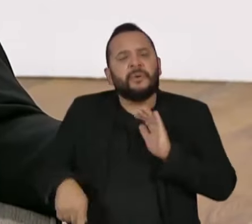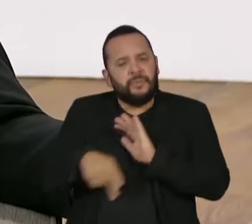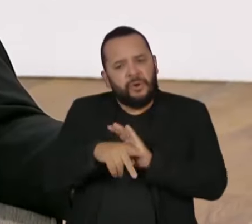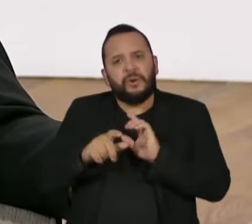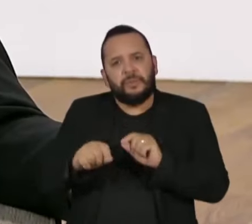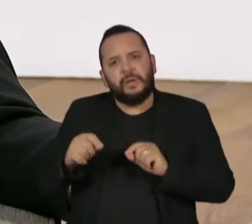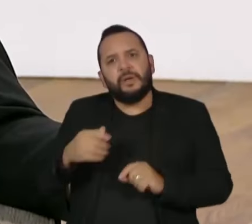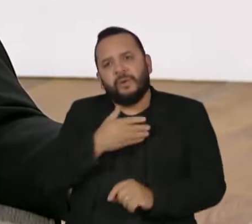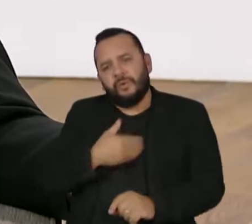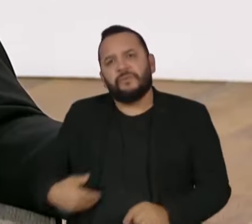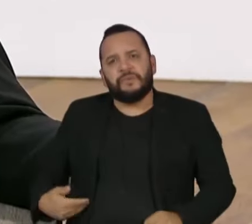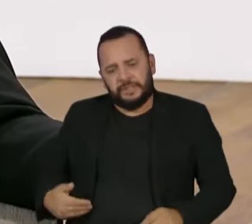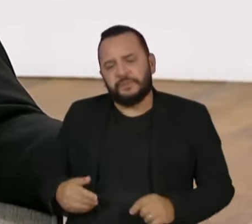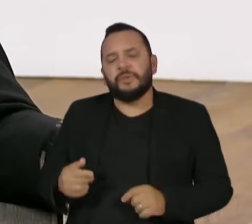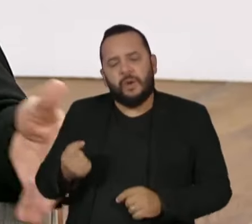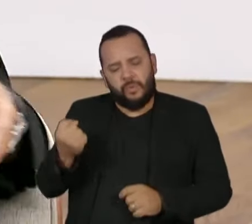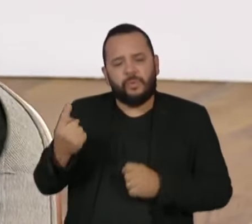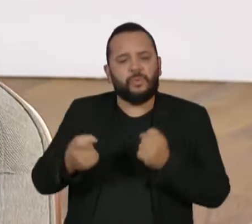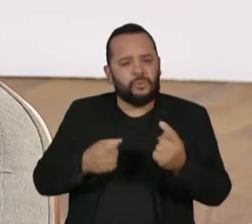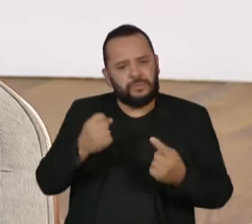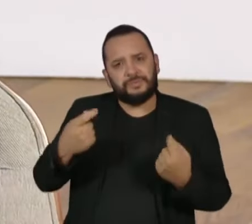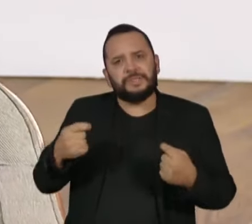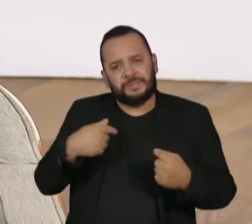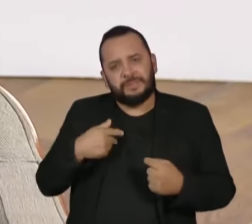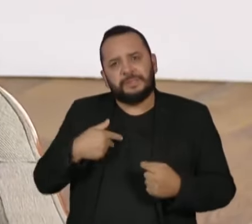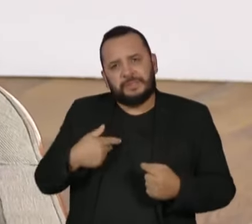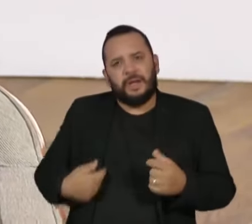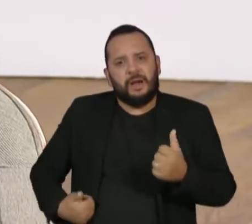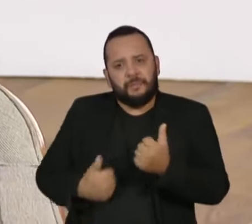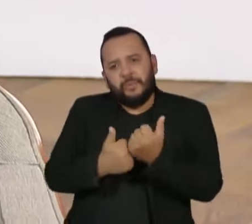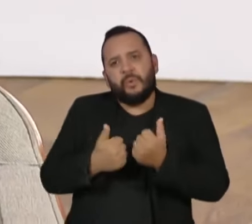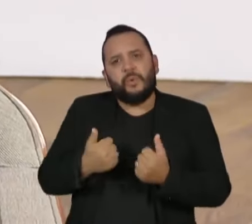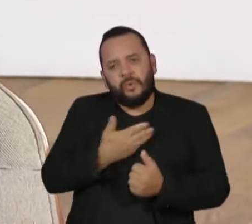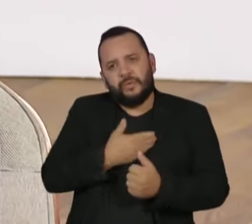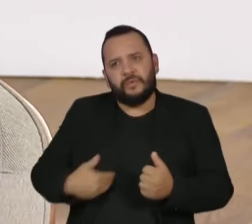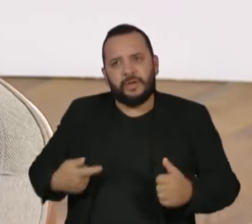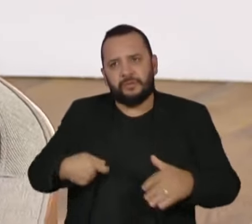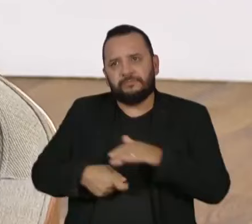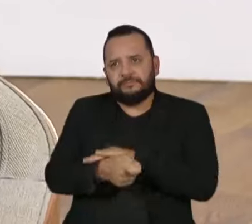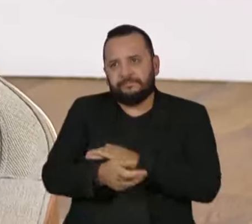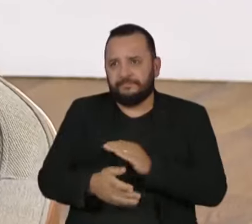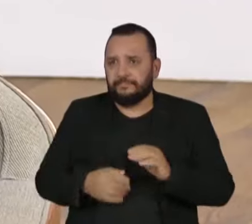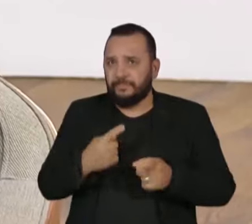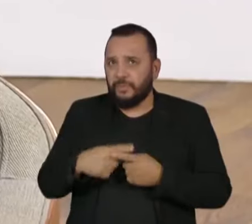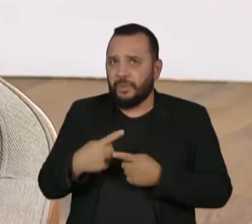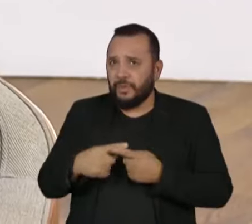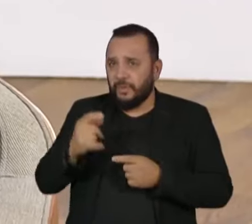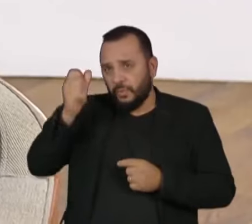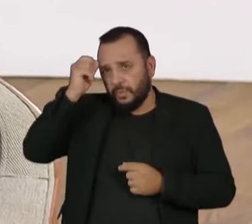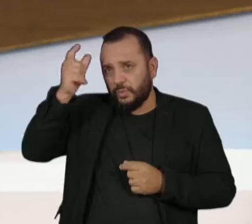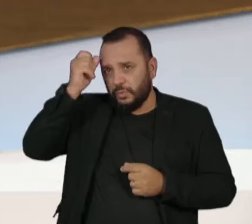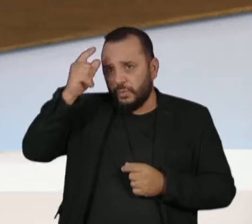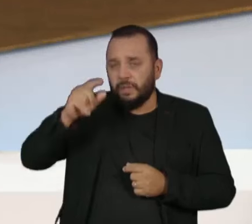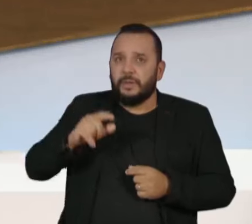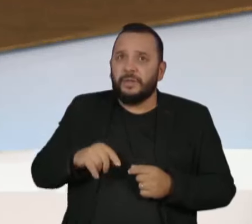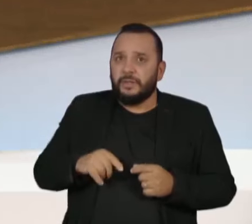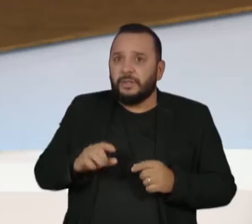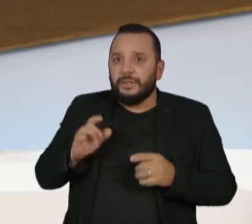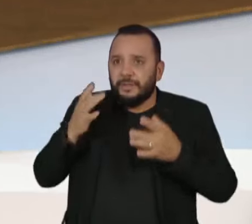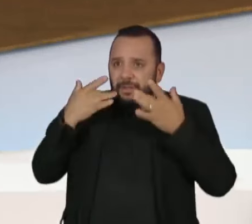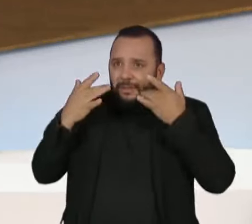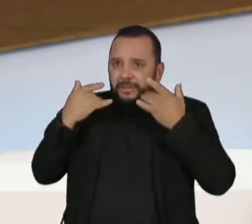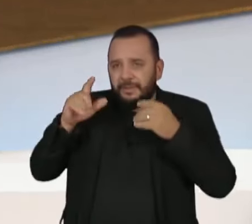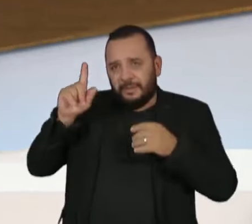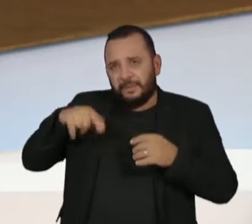necessário o apoio estatal para algumas companhias. É necessário. Quando a gente fala de cultura, a gente não está falando só de teatro, né? A gente está falando de